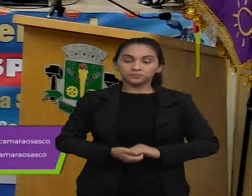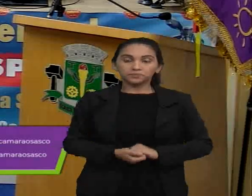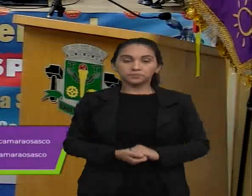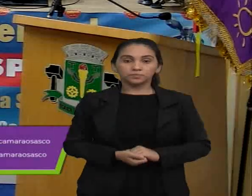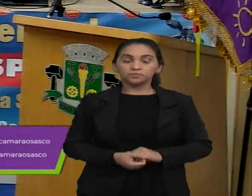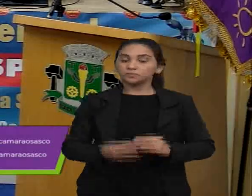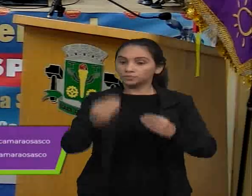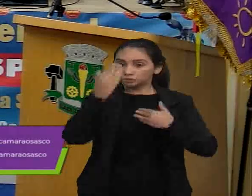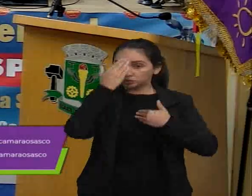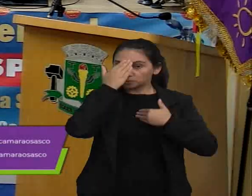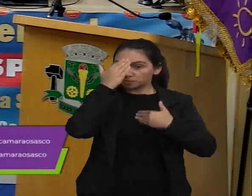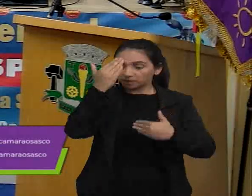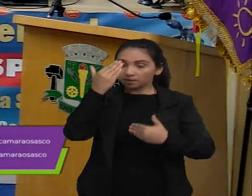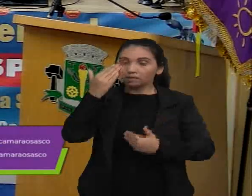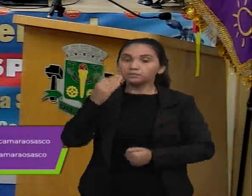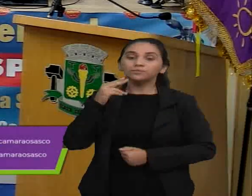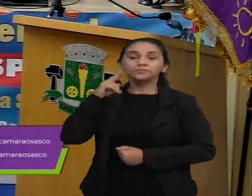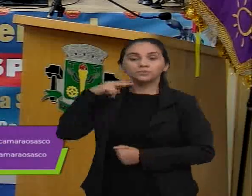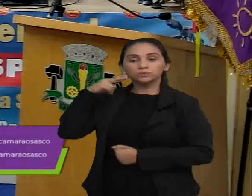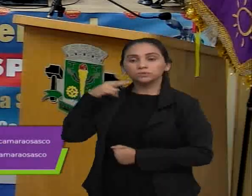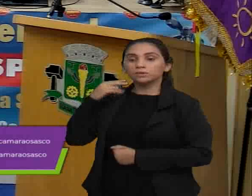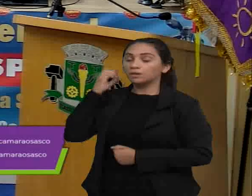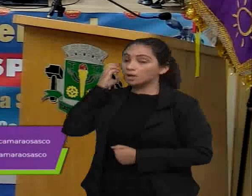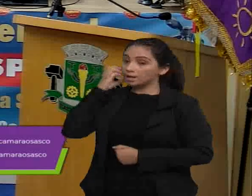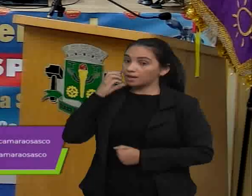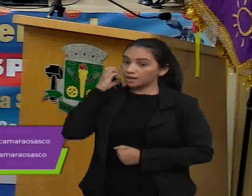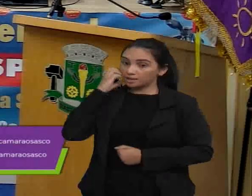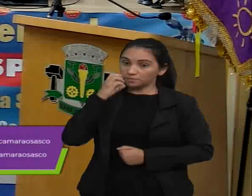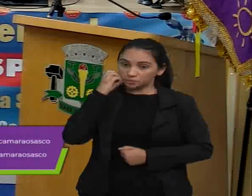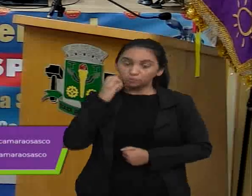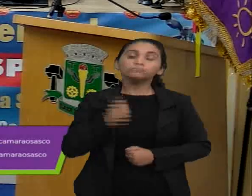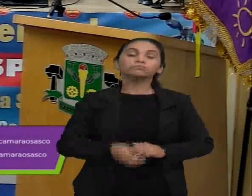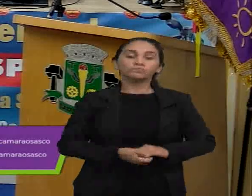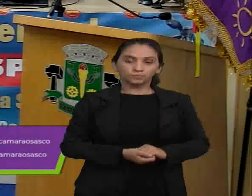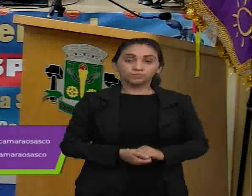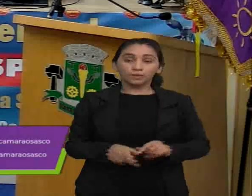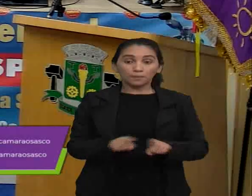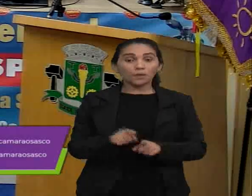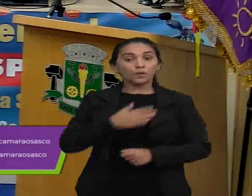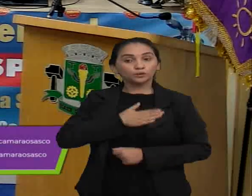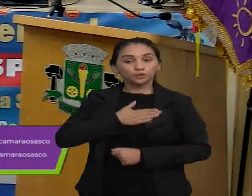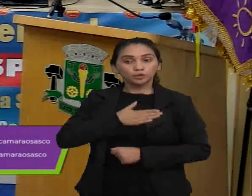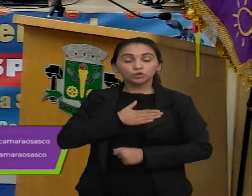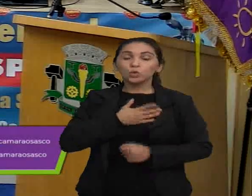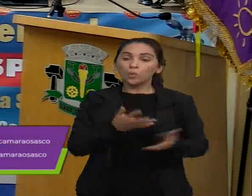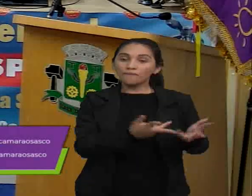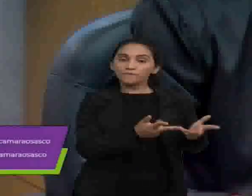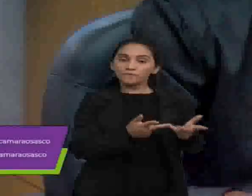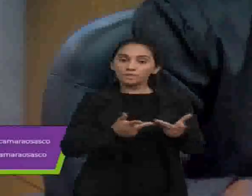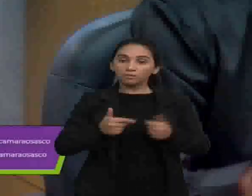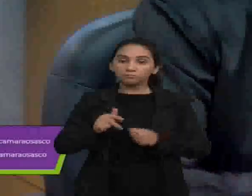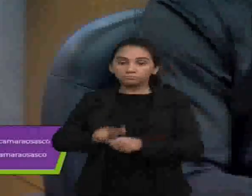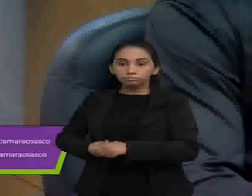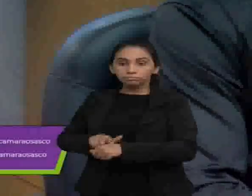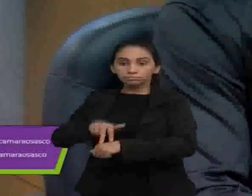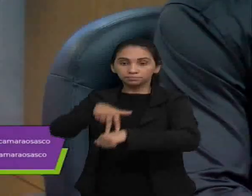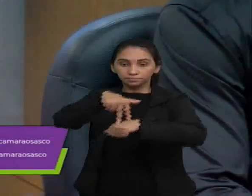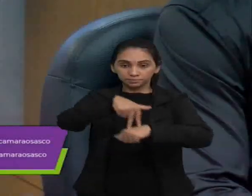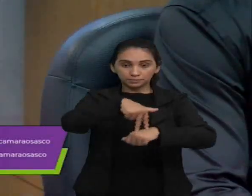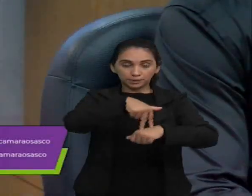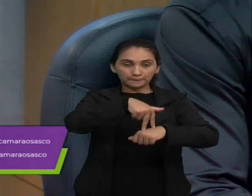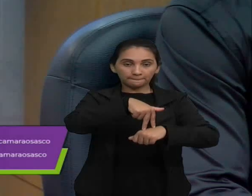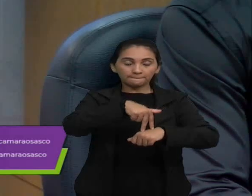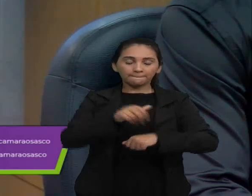Muito obrigada, vereador Emerson. E agora, eu gostaria de convidar, para fazer uso da palavra, o